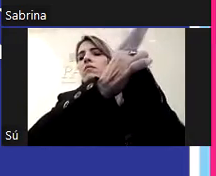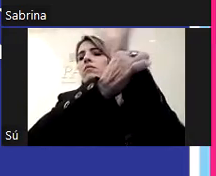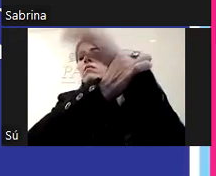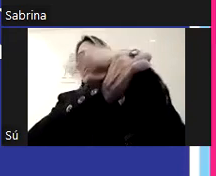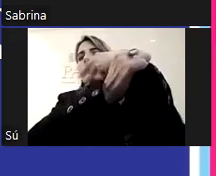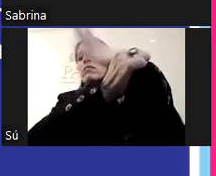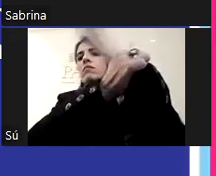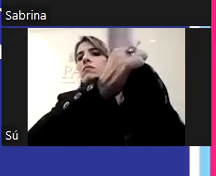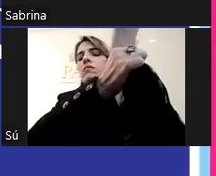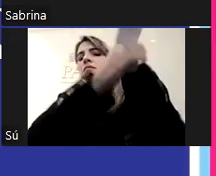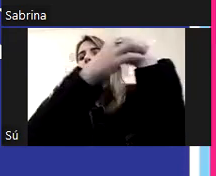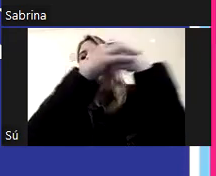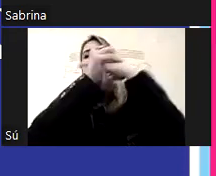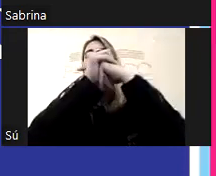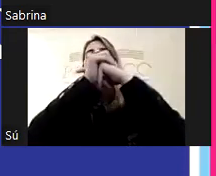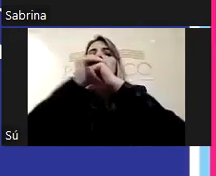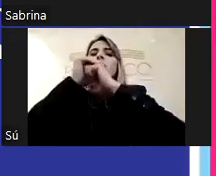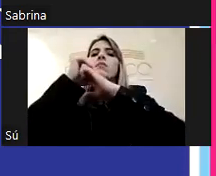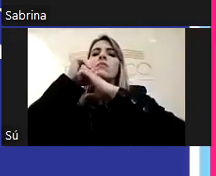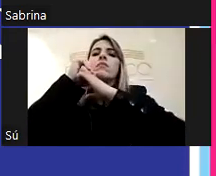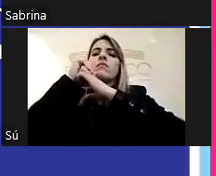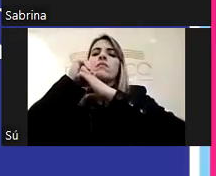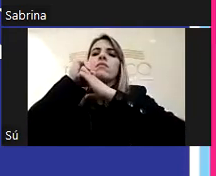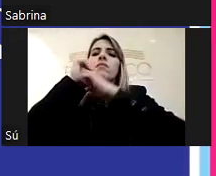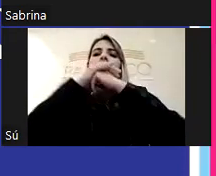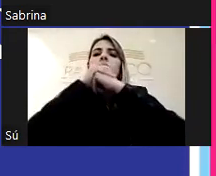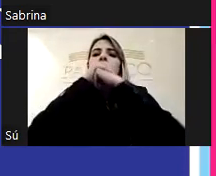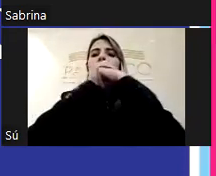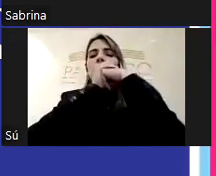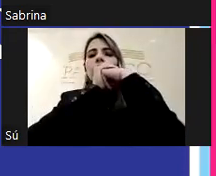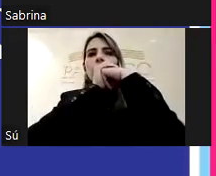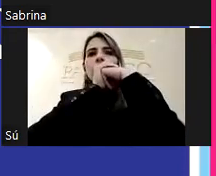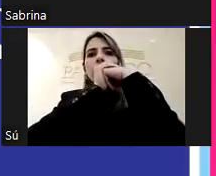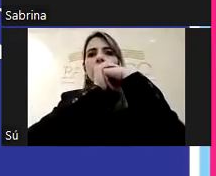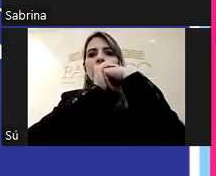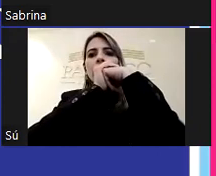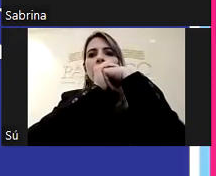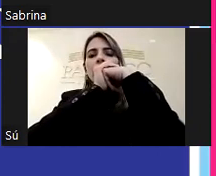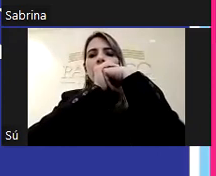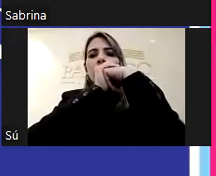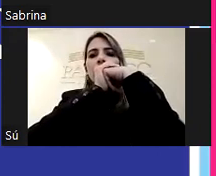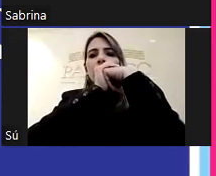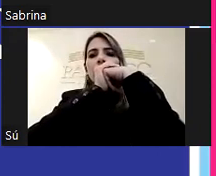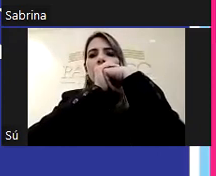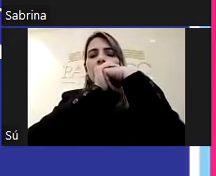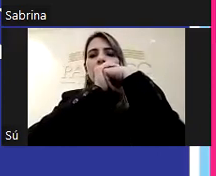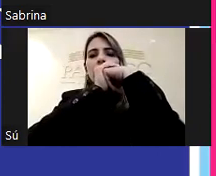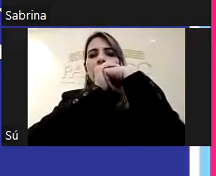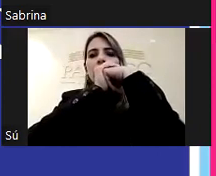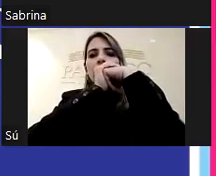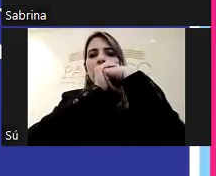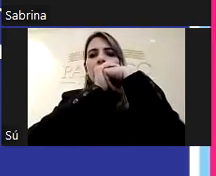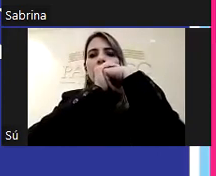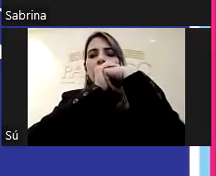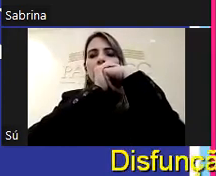até 1967 era considerado assim. Quando, desde então, Master Johnson